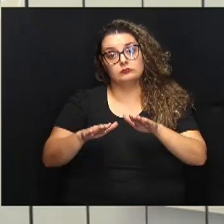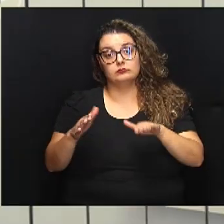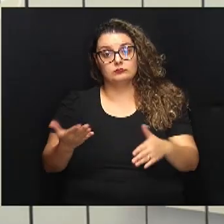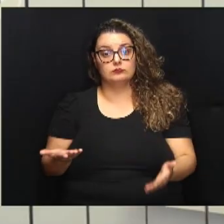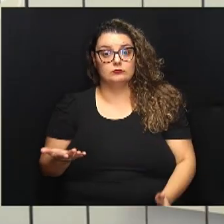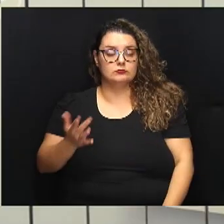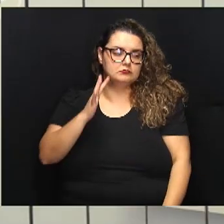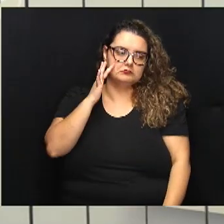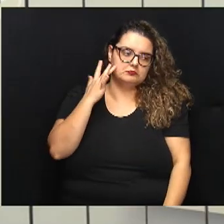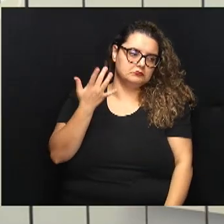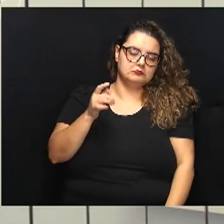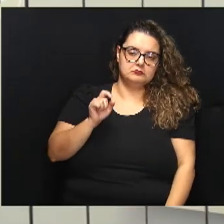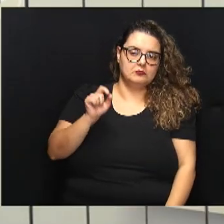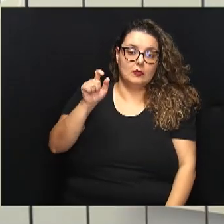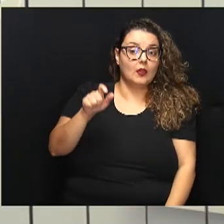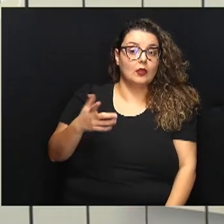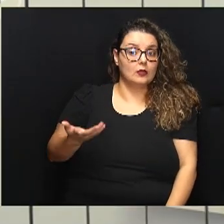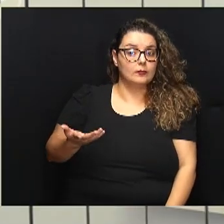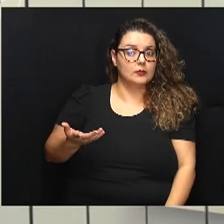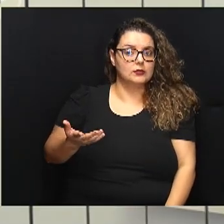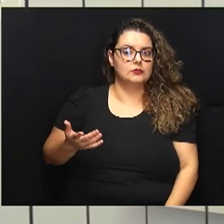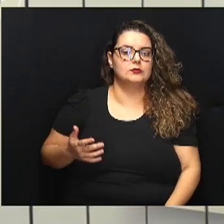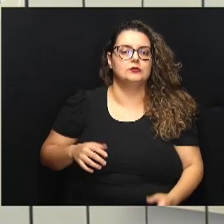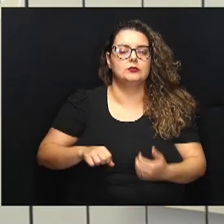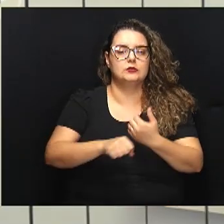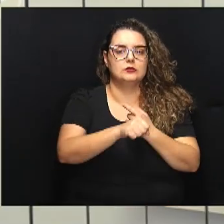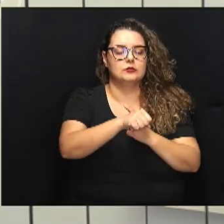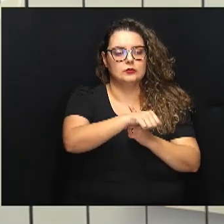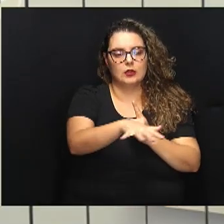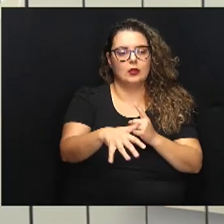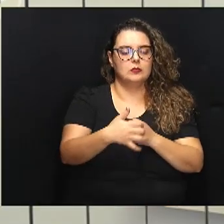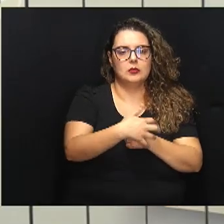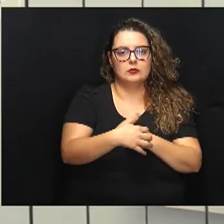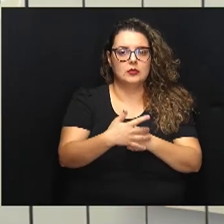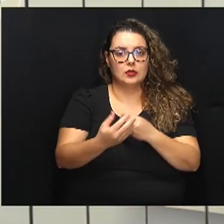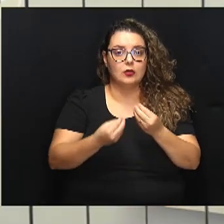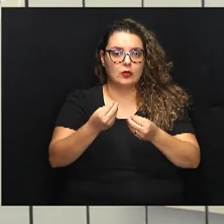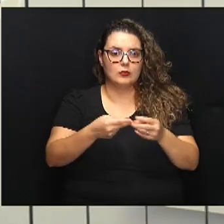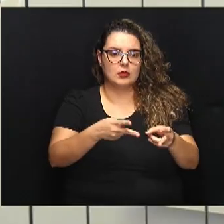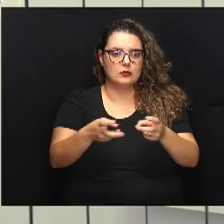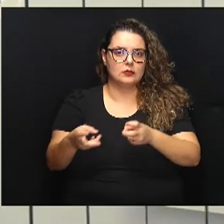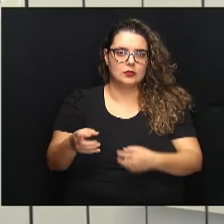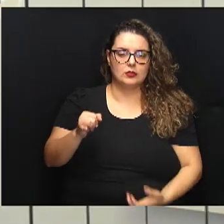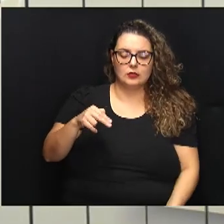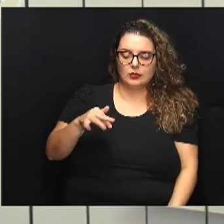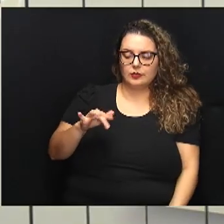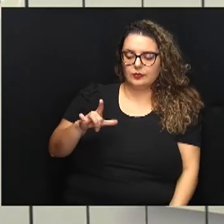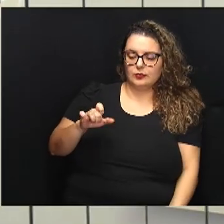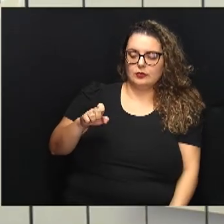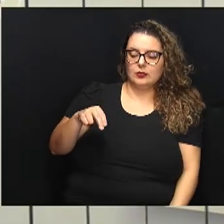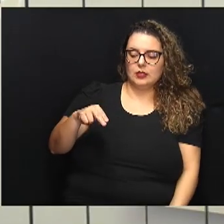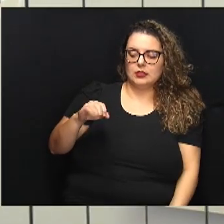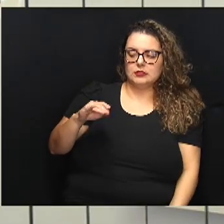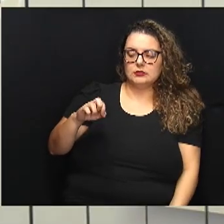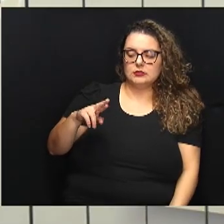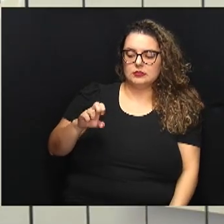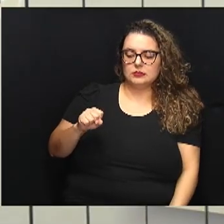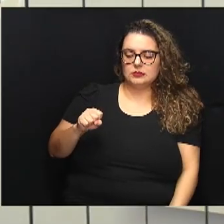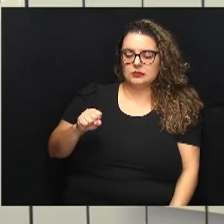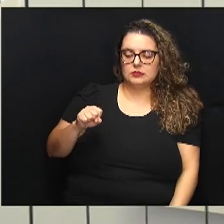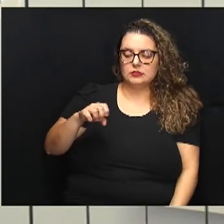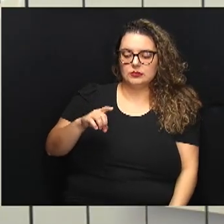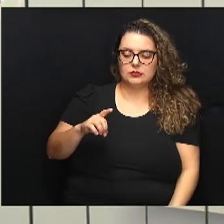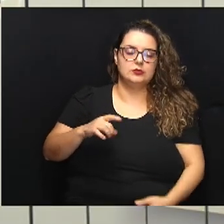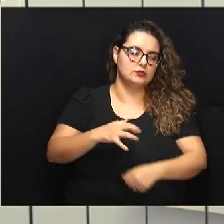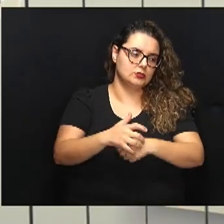não saber quem é a pessoa que está do outro lado da tela? Como é que você enxerga esses influencers digitais com essa relação com a comida?